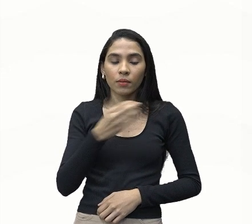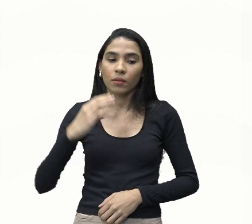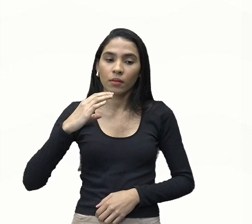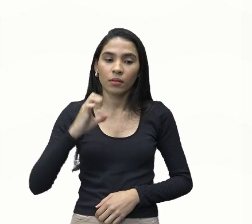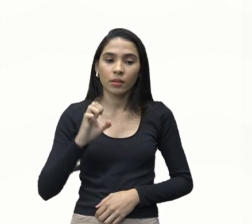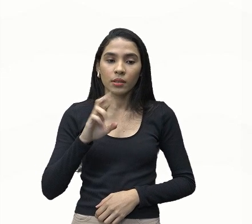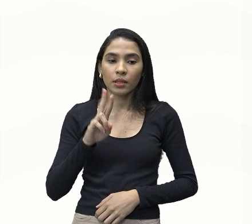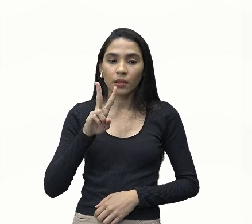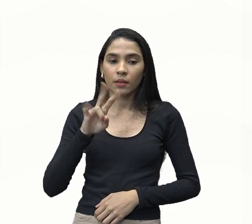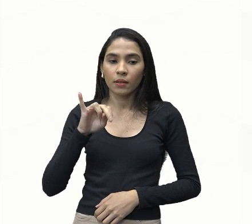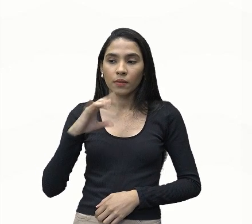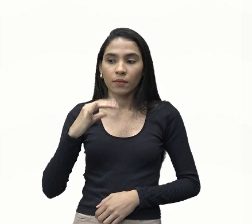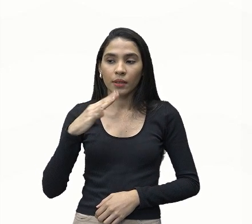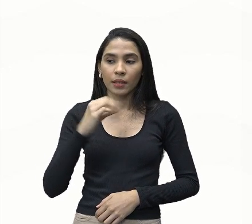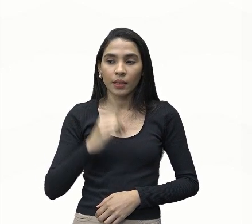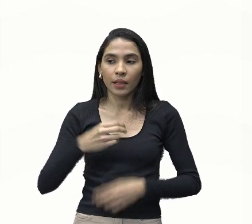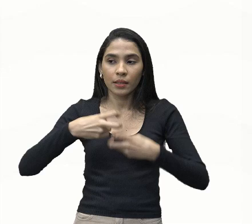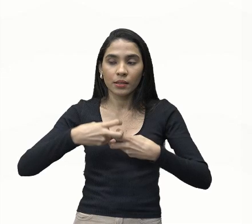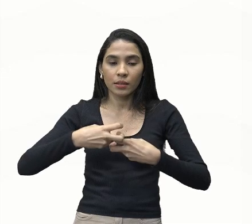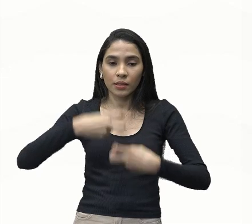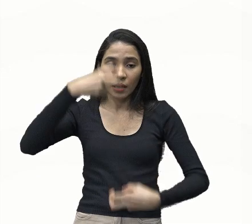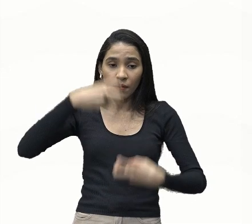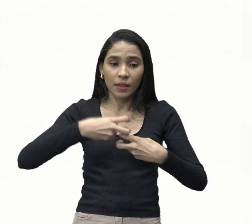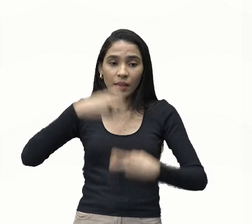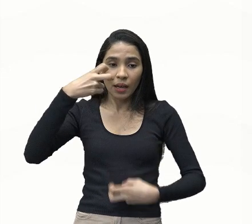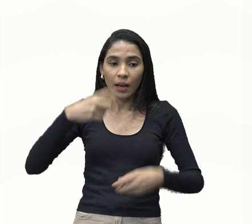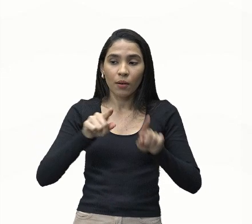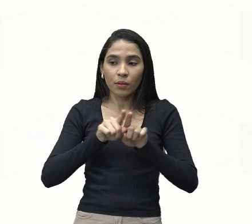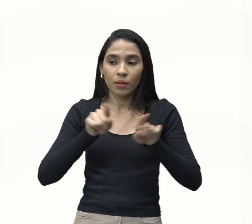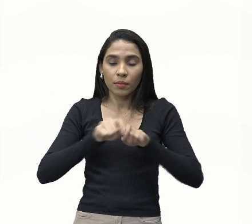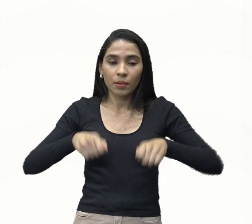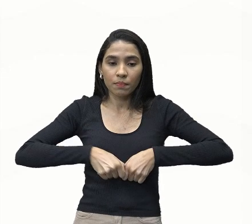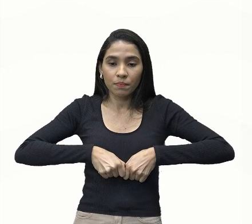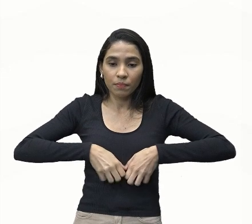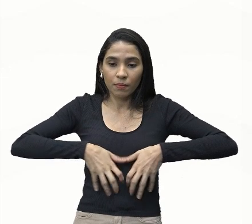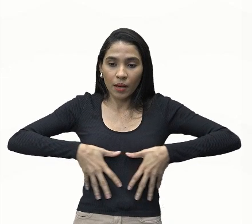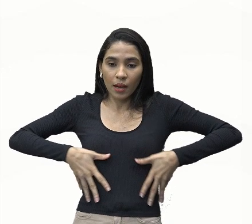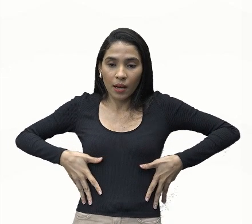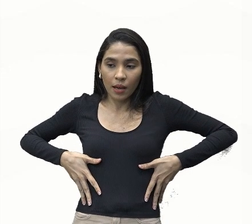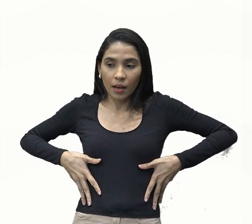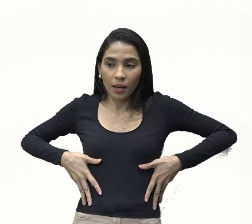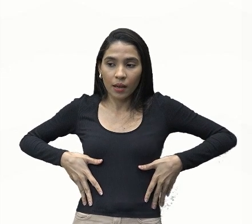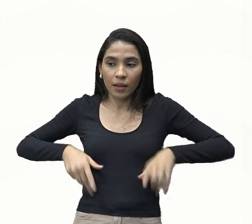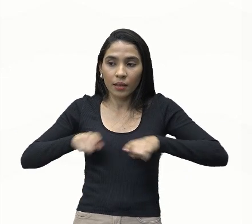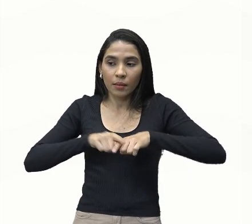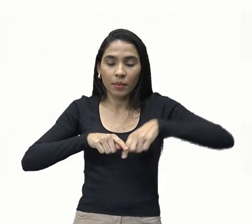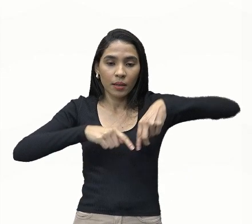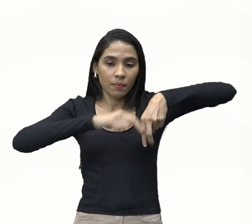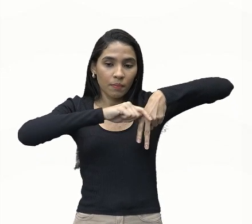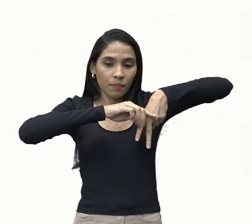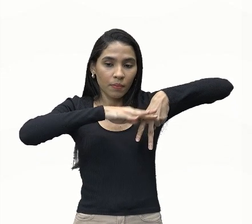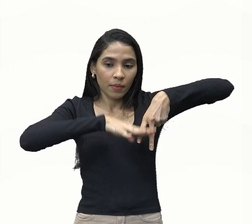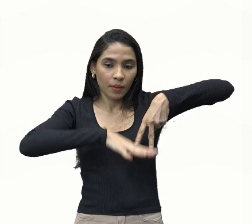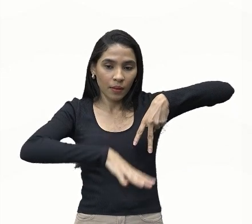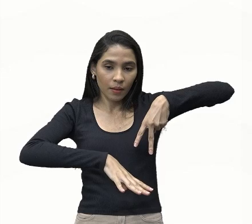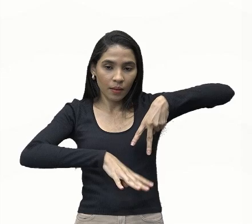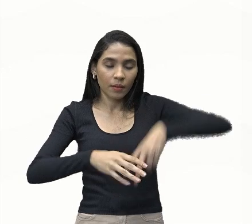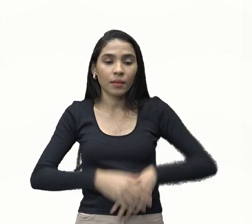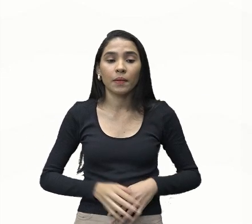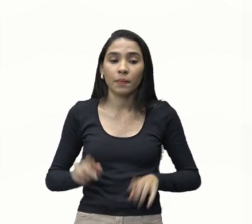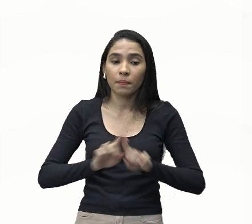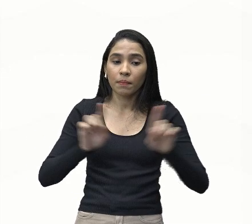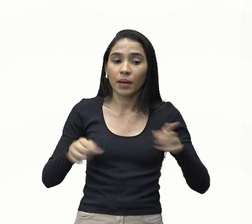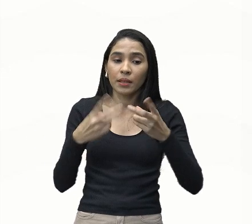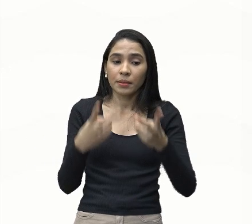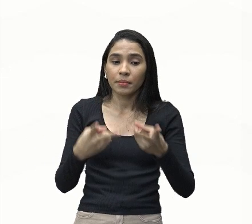torácicos, 5 lombares, 5 sacrais e 1 cóccygeo. Só que esses pares aqui, a gente vai já